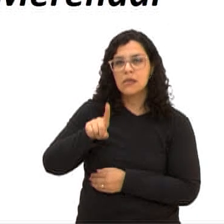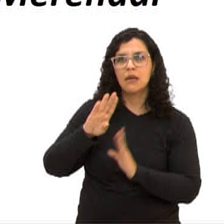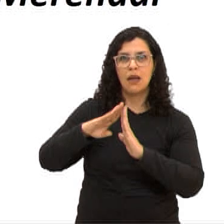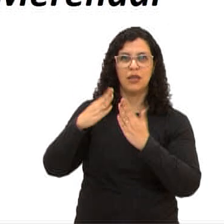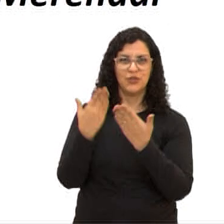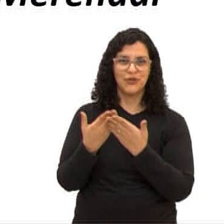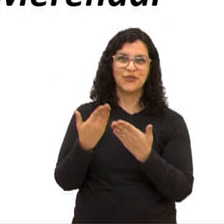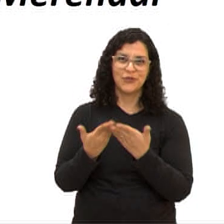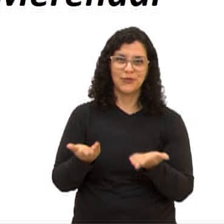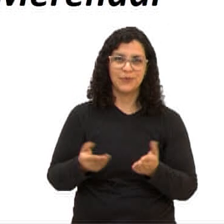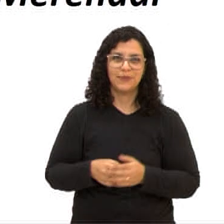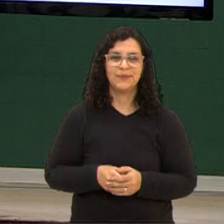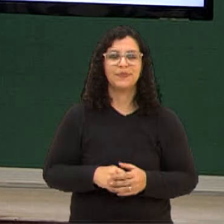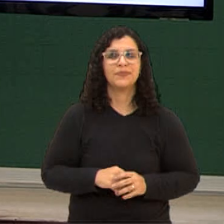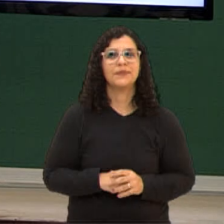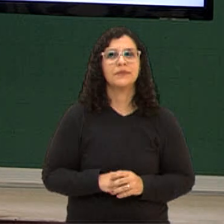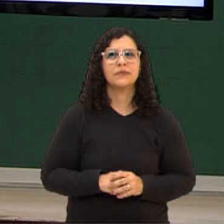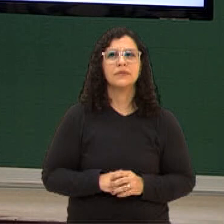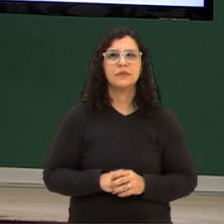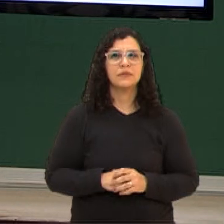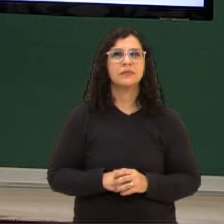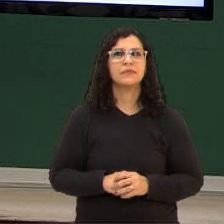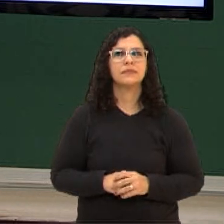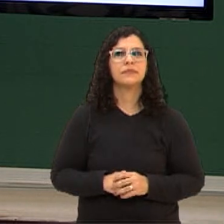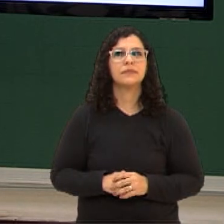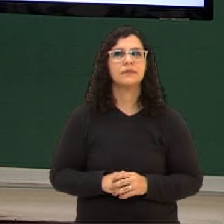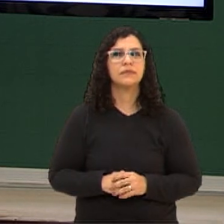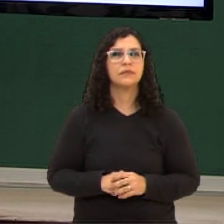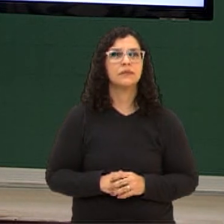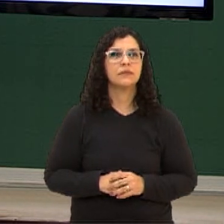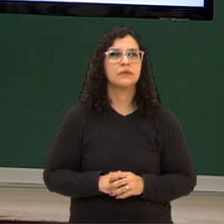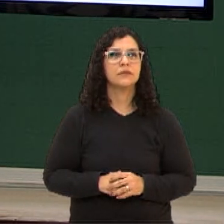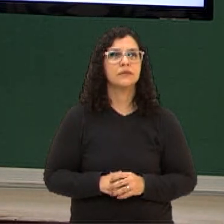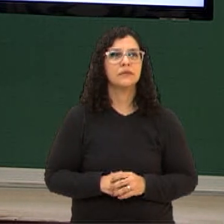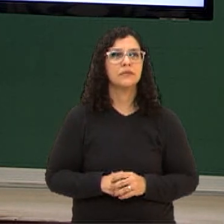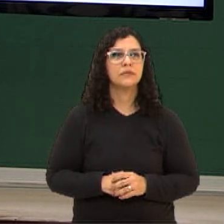ir, né? Vai à escola, ir à escola.